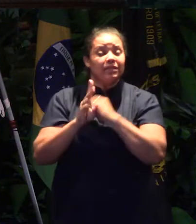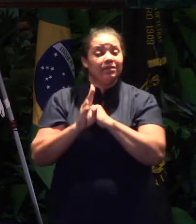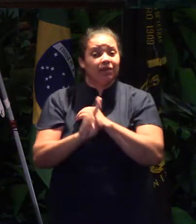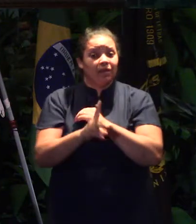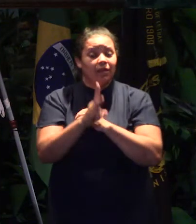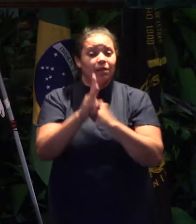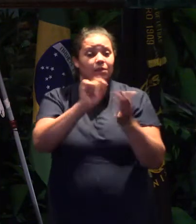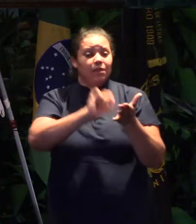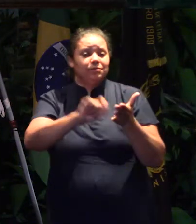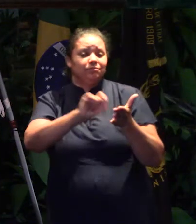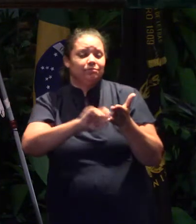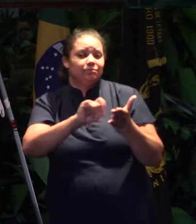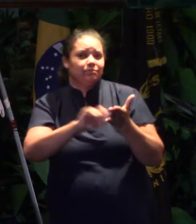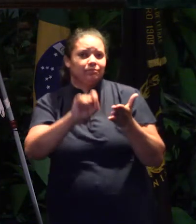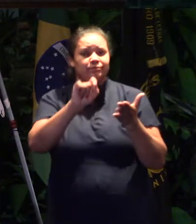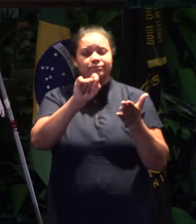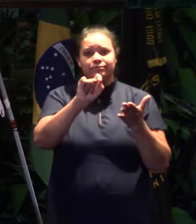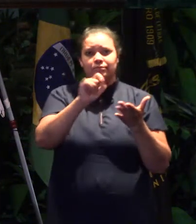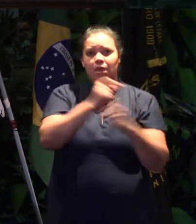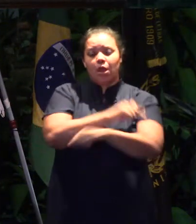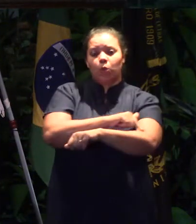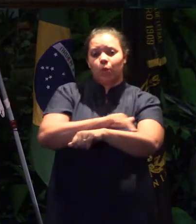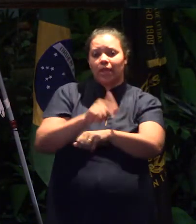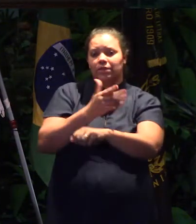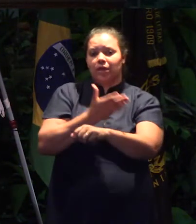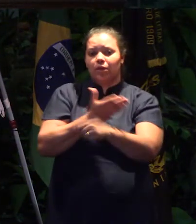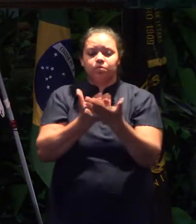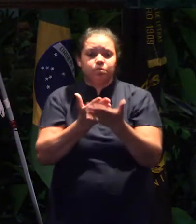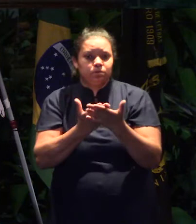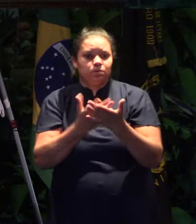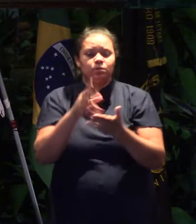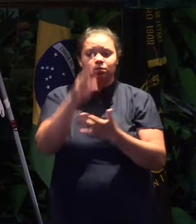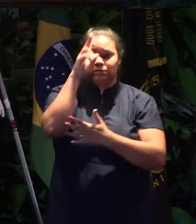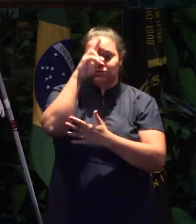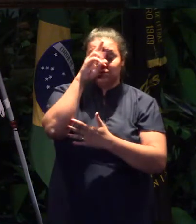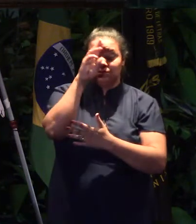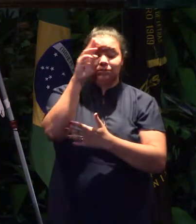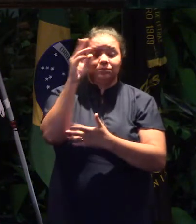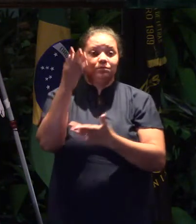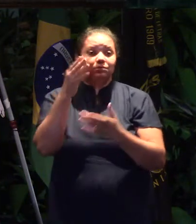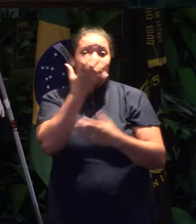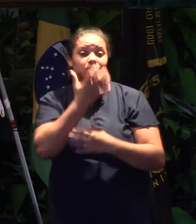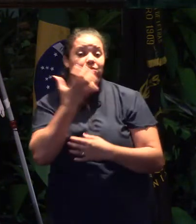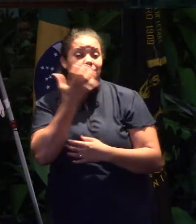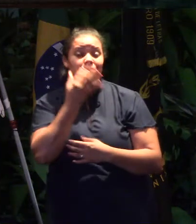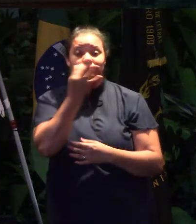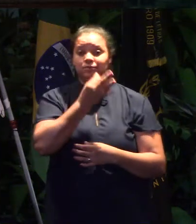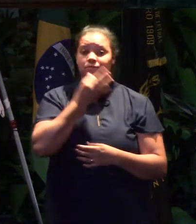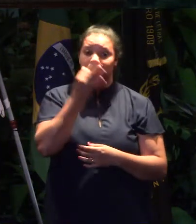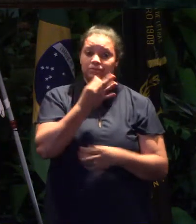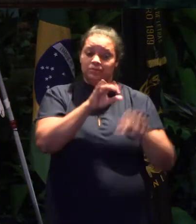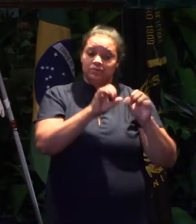caráter acadêmico, no campo da história da educação, em geral falando sobre memória, canto, coletivo, escolar, educação